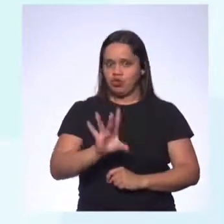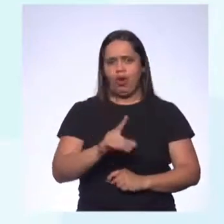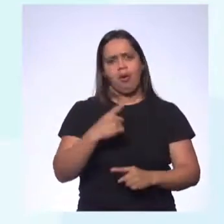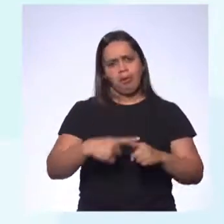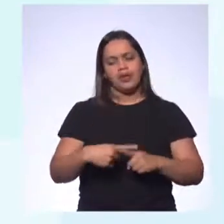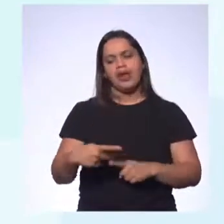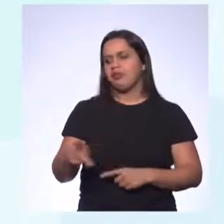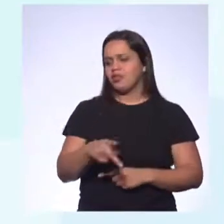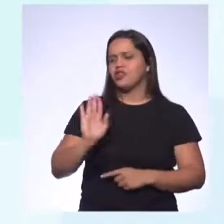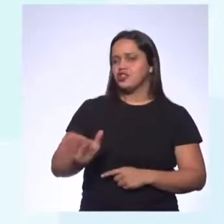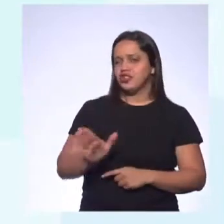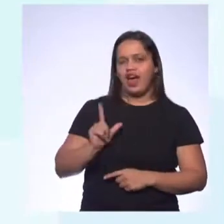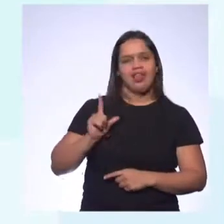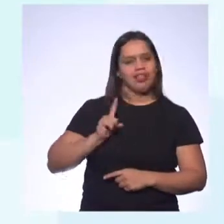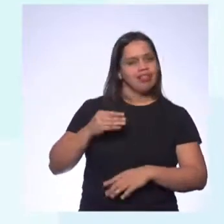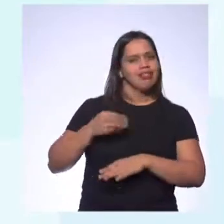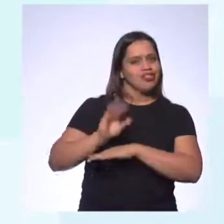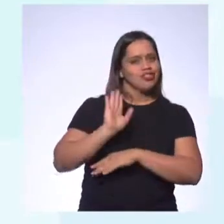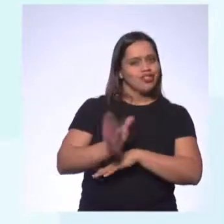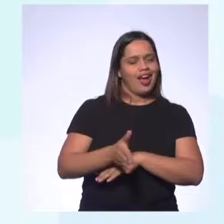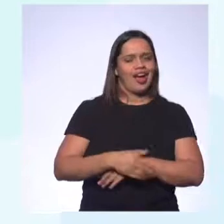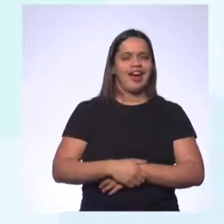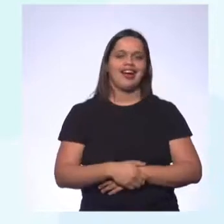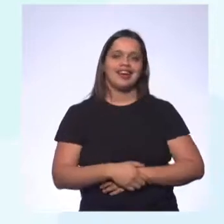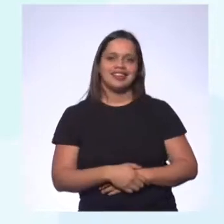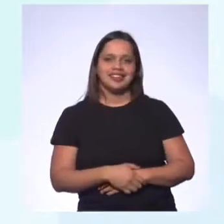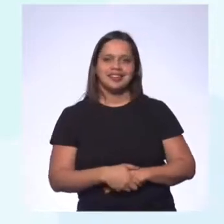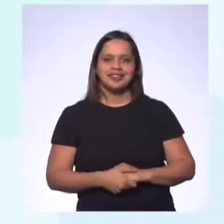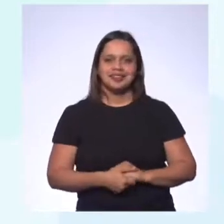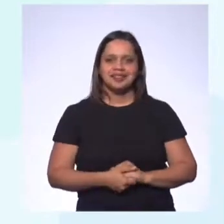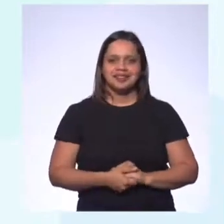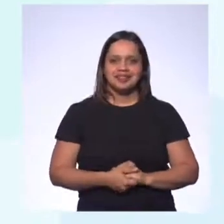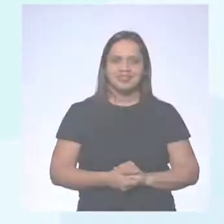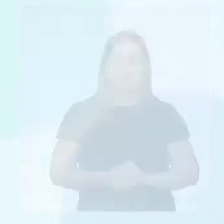a professora já deu um spoiler aí, hein? Vamos ver.